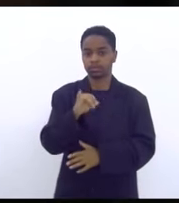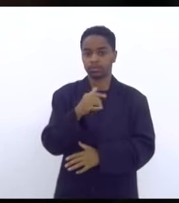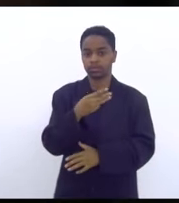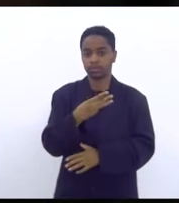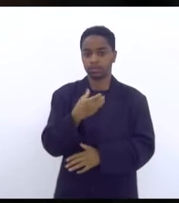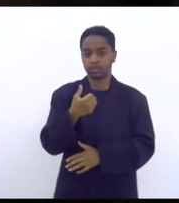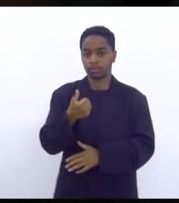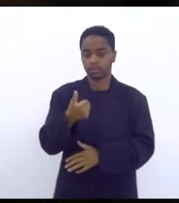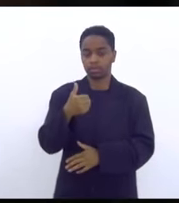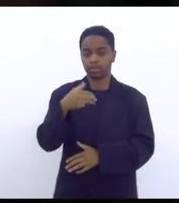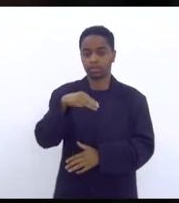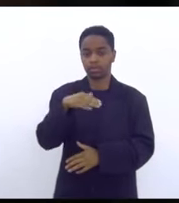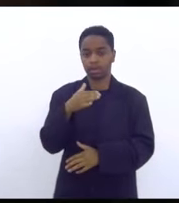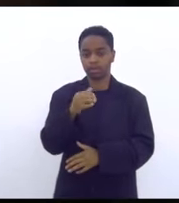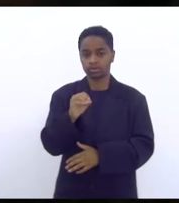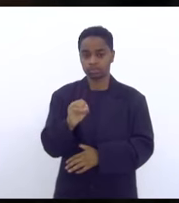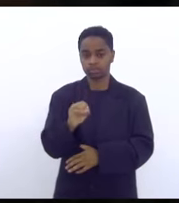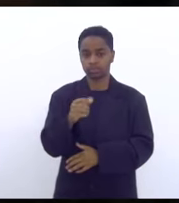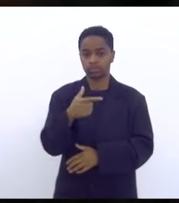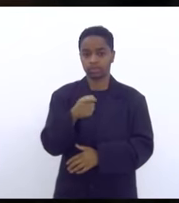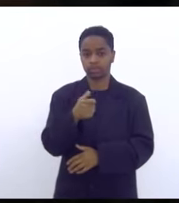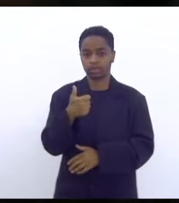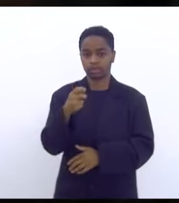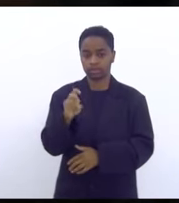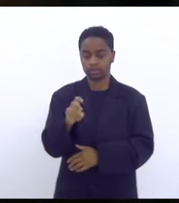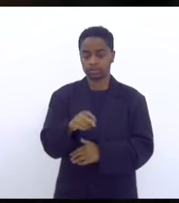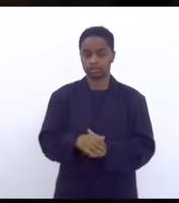de 15, onde o senhor